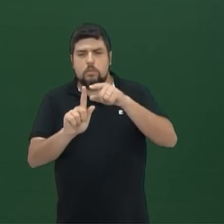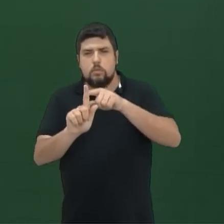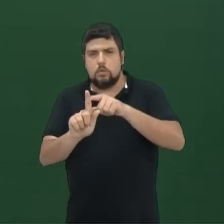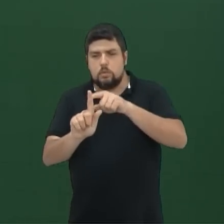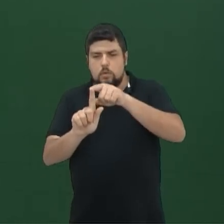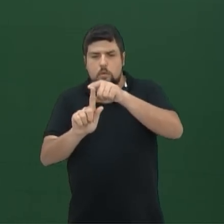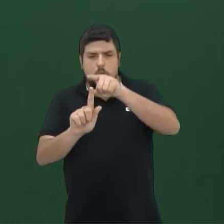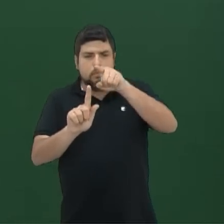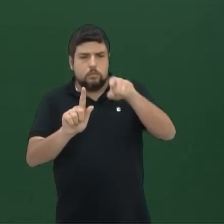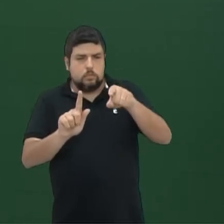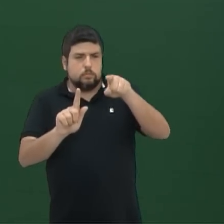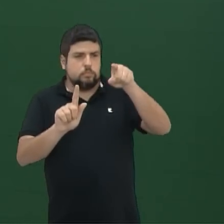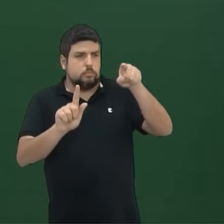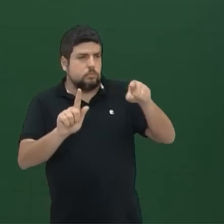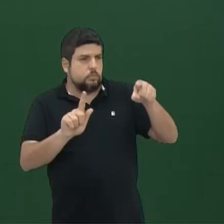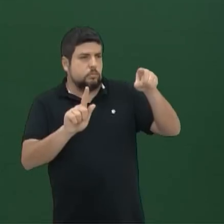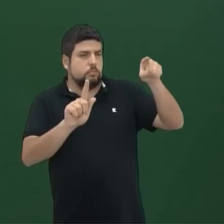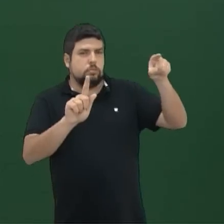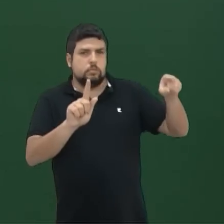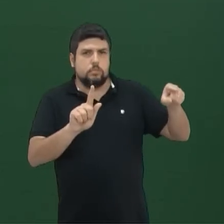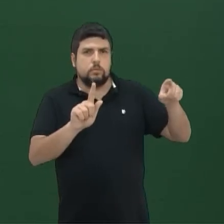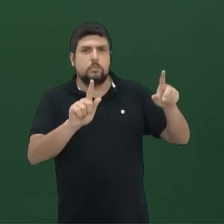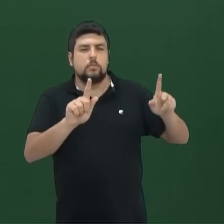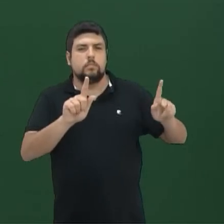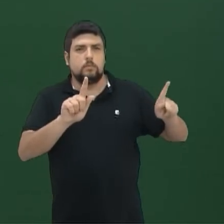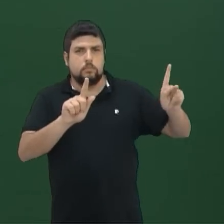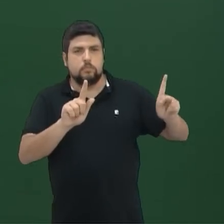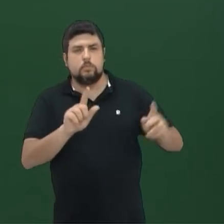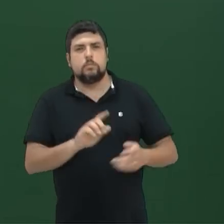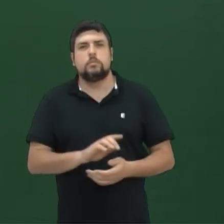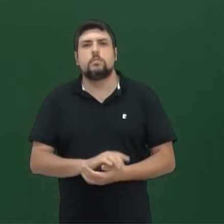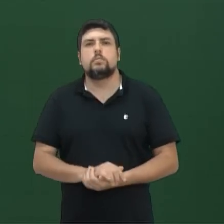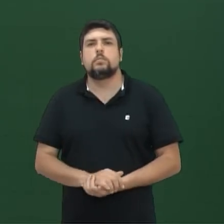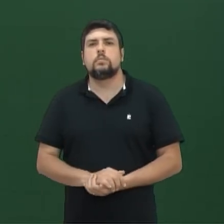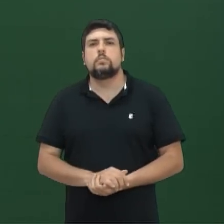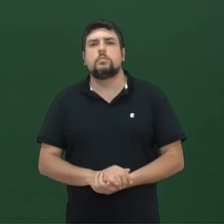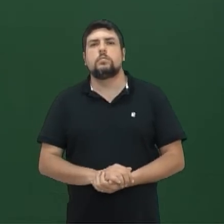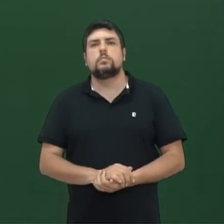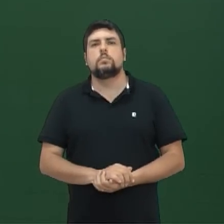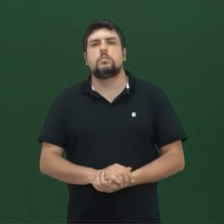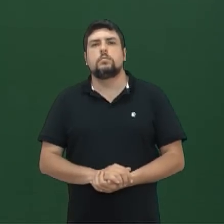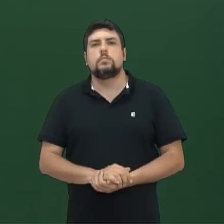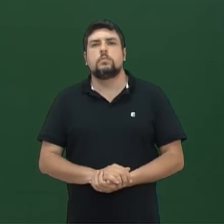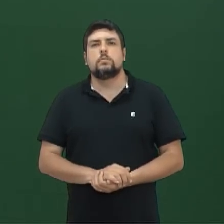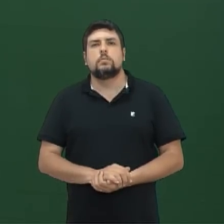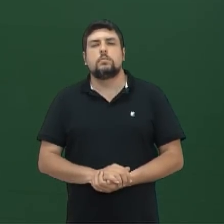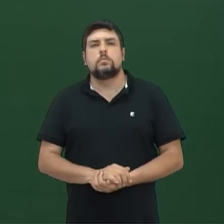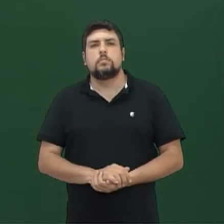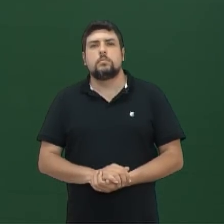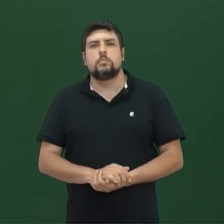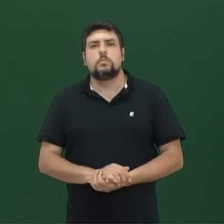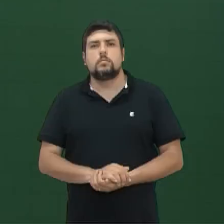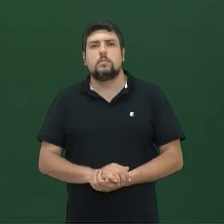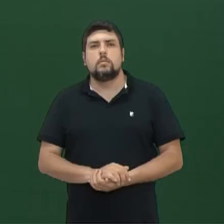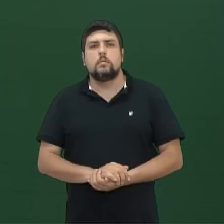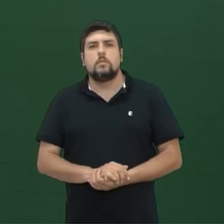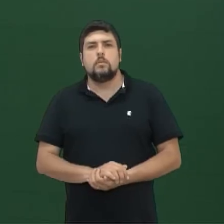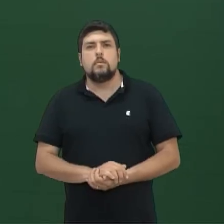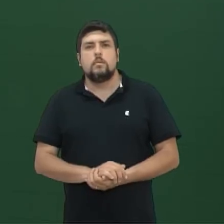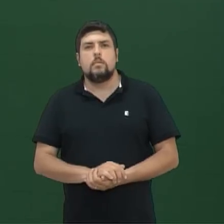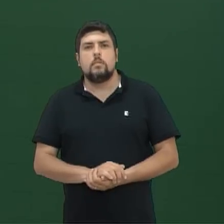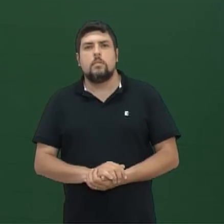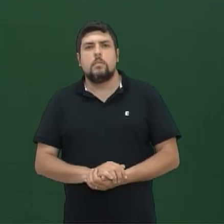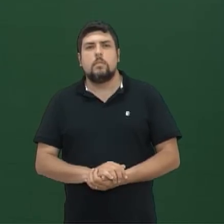para decagrama, para hexagrama, para hectagrama, para então a quilograma. Em cada um desses passos a gente multiplica